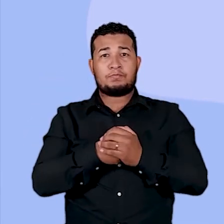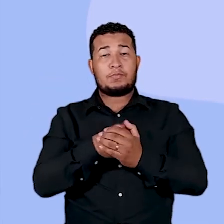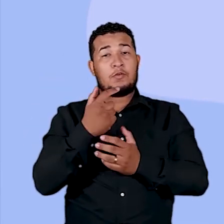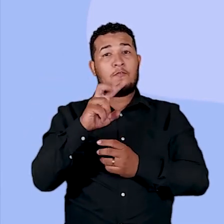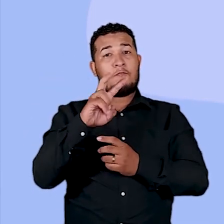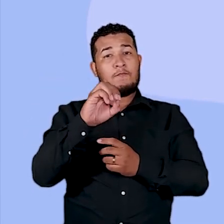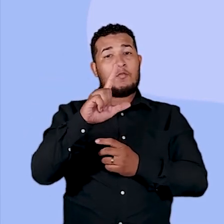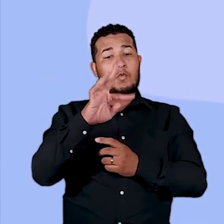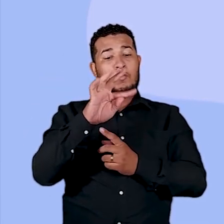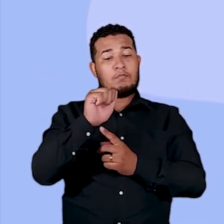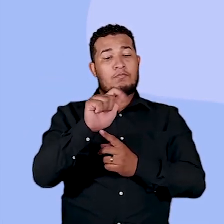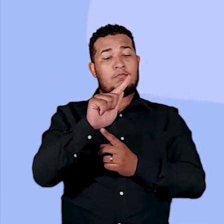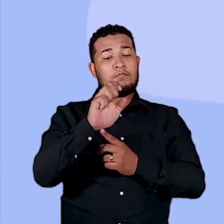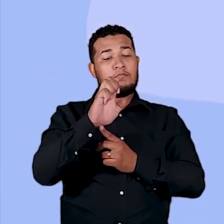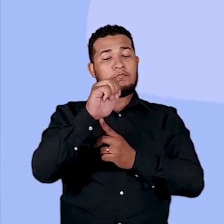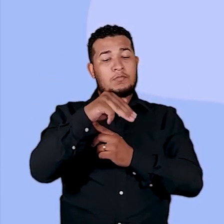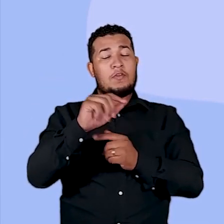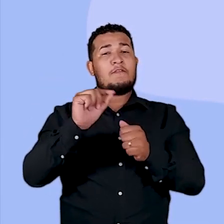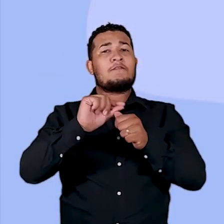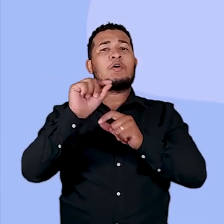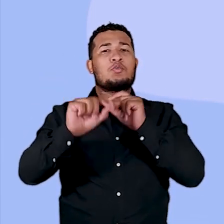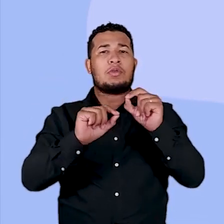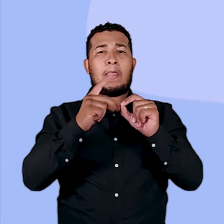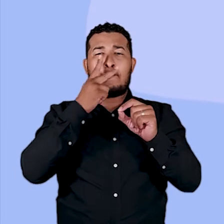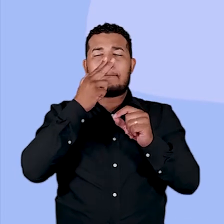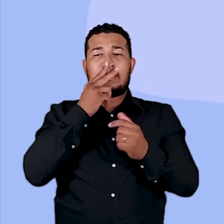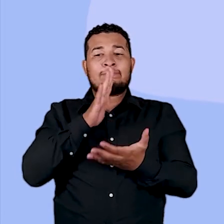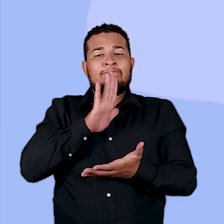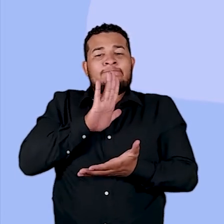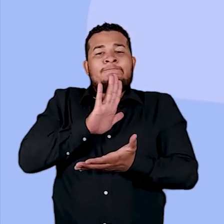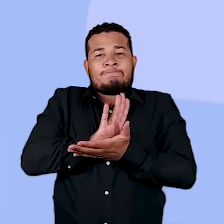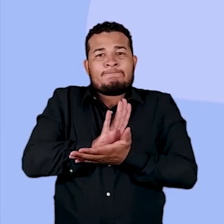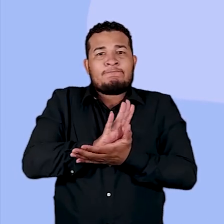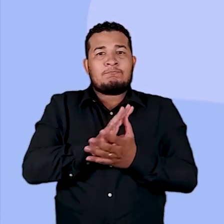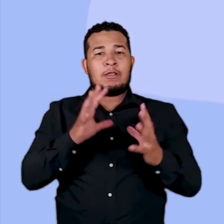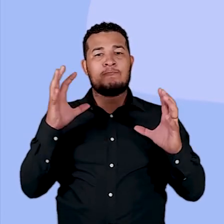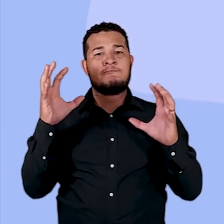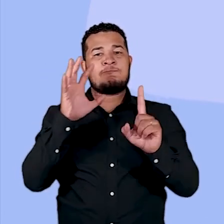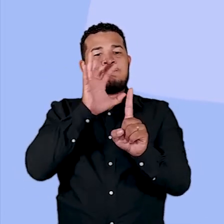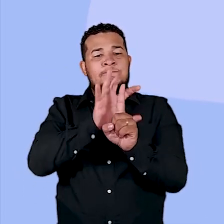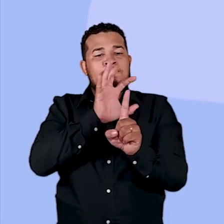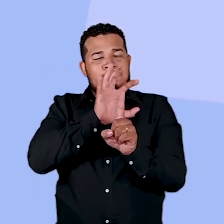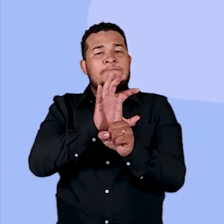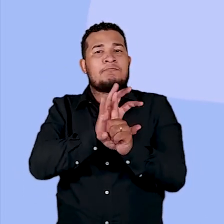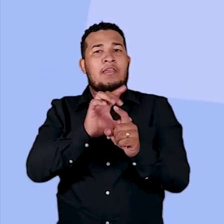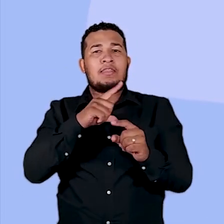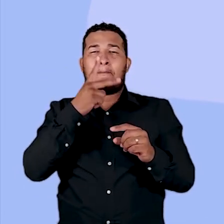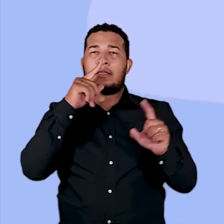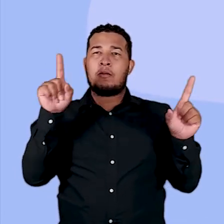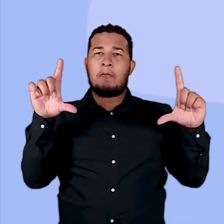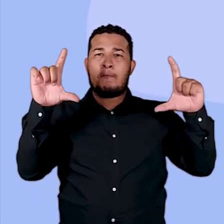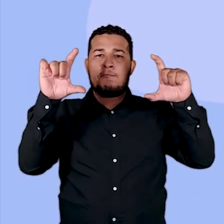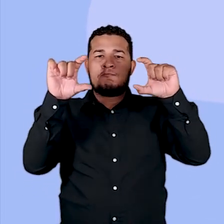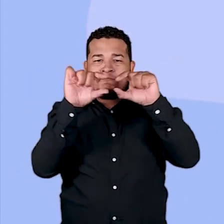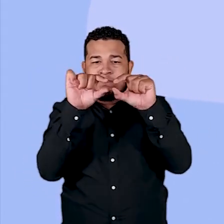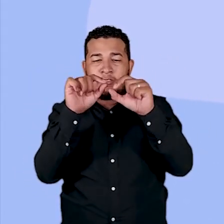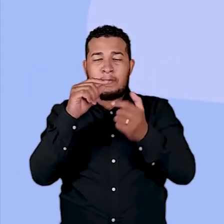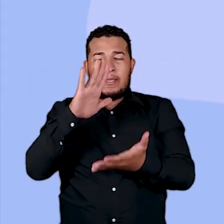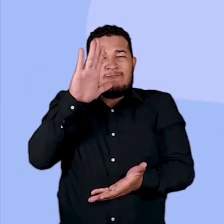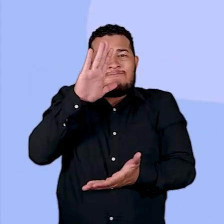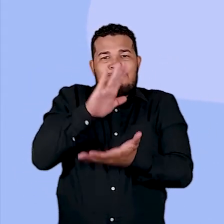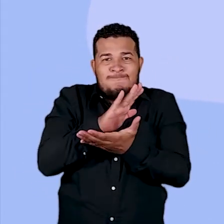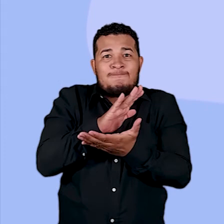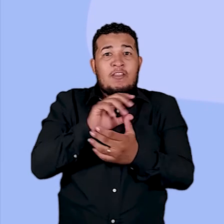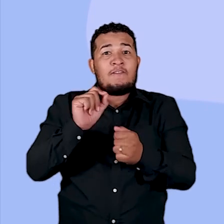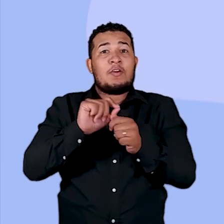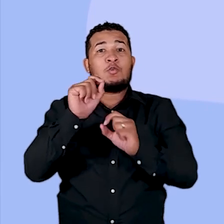Então, o que a voltagem faz nesse meu fio? A voltagem é como se fosse a pressão que existe entre um ponto e o outro desse meu fio. Essa pressão